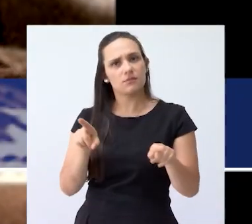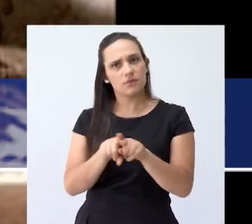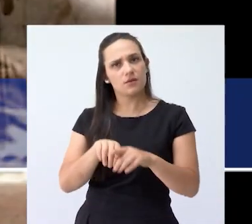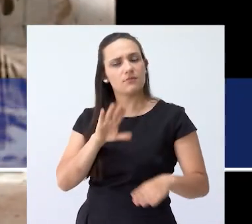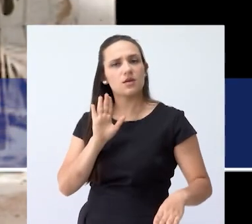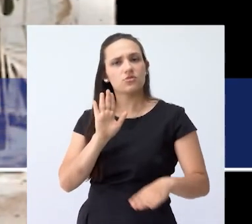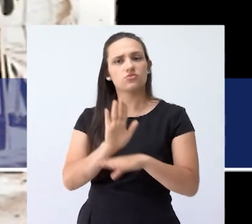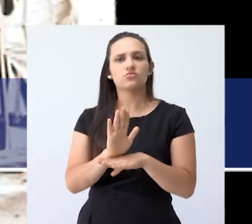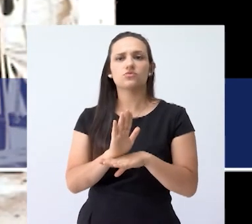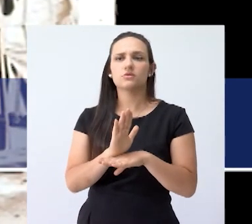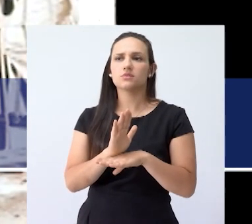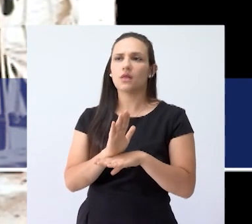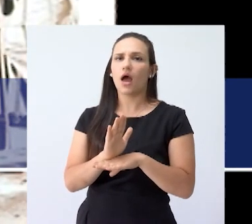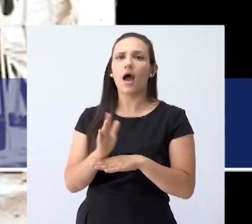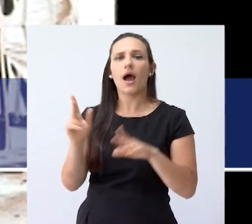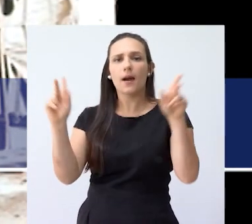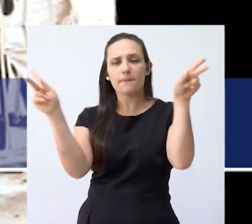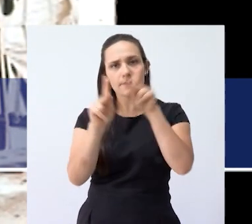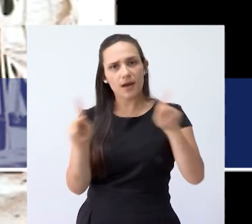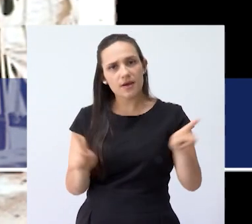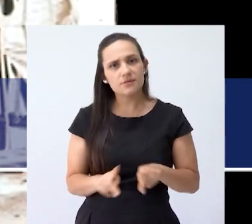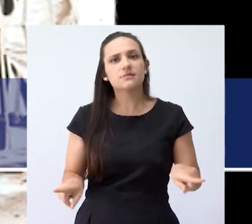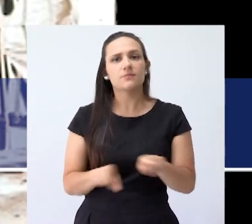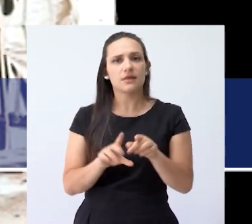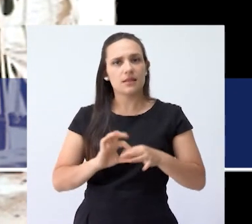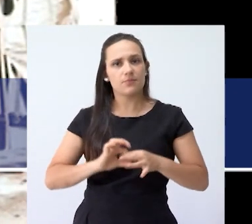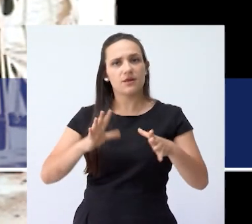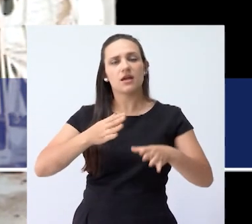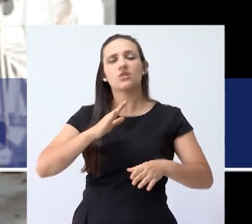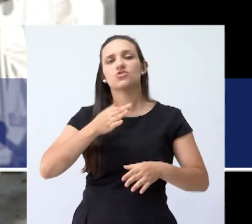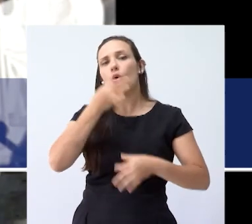direitos humanos e pela luta em favor da